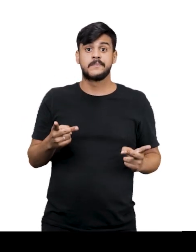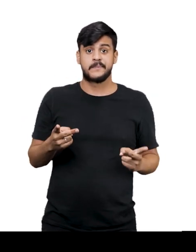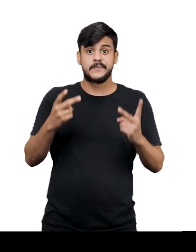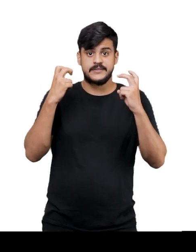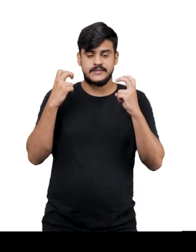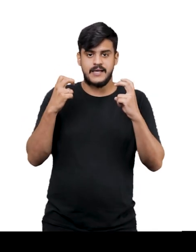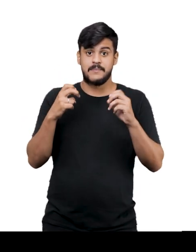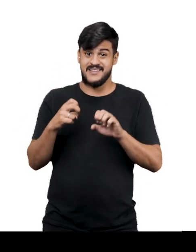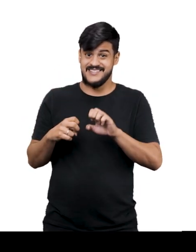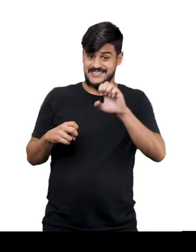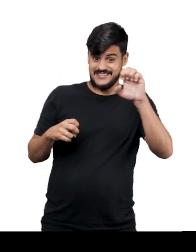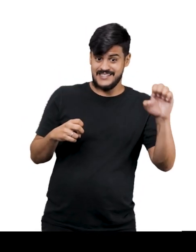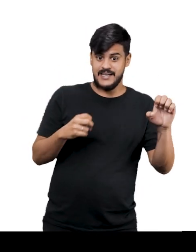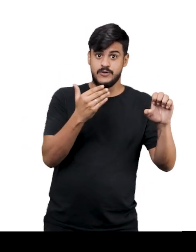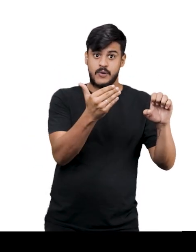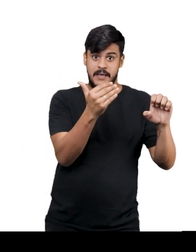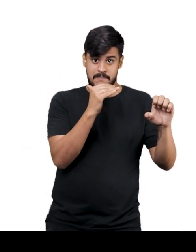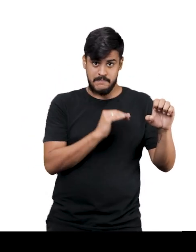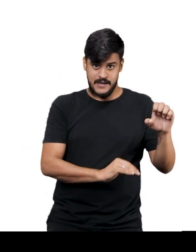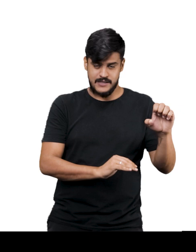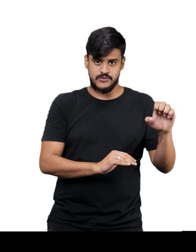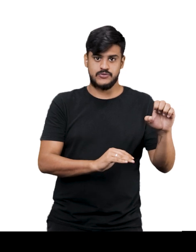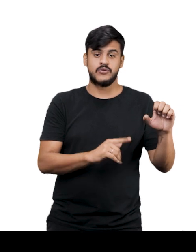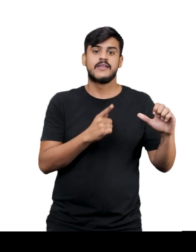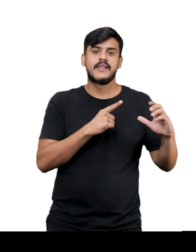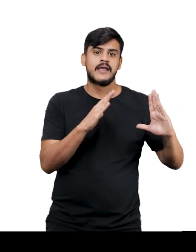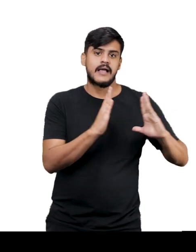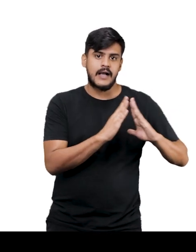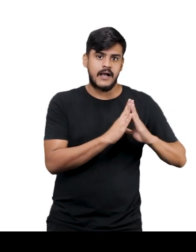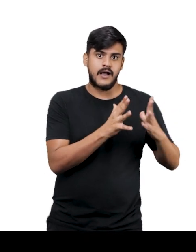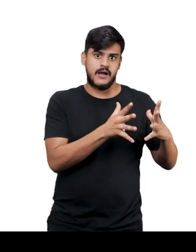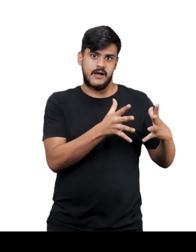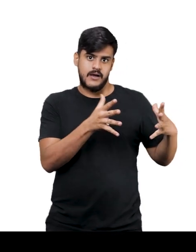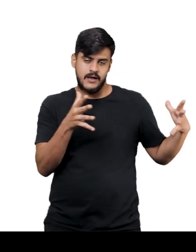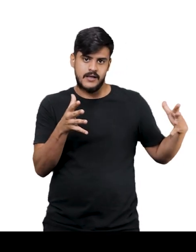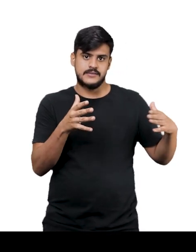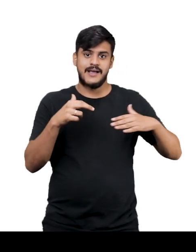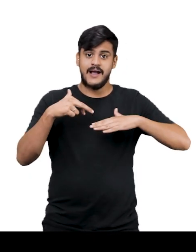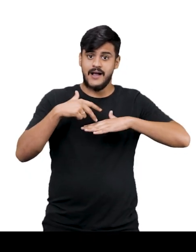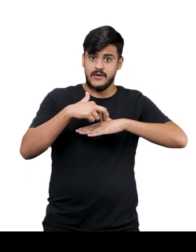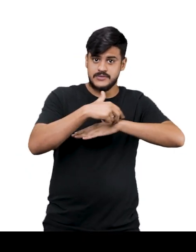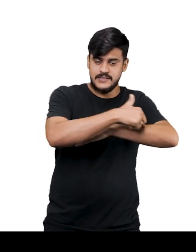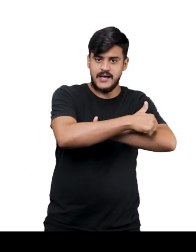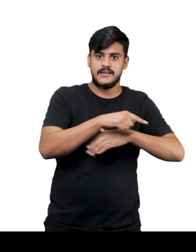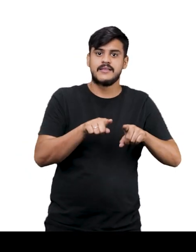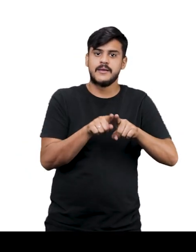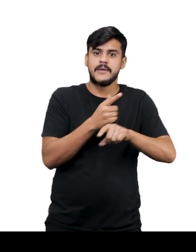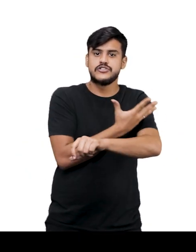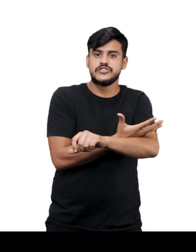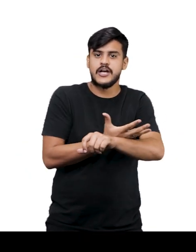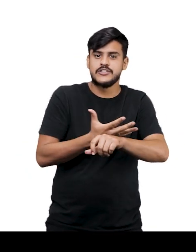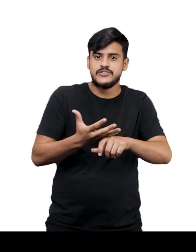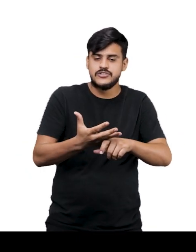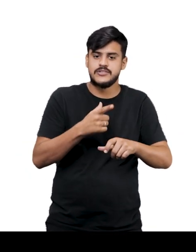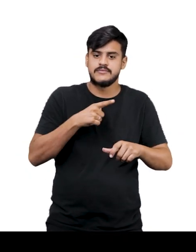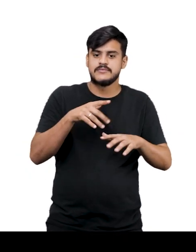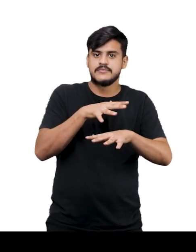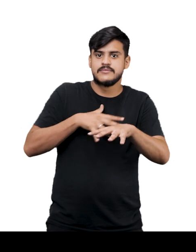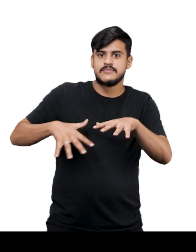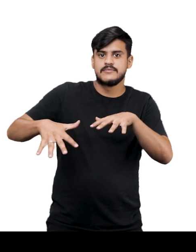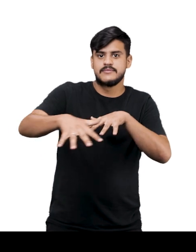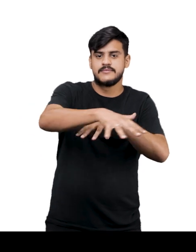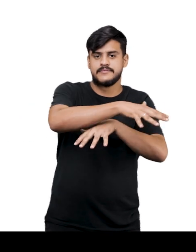É possível notar também, do lado esquerdo inferior da imagem, casarões, calçadas e jardins que compõem o